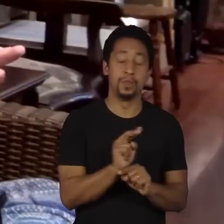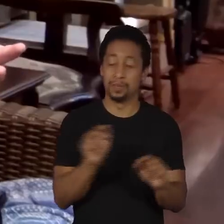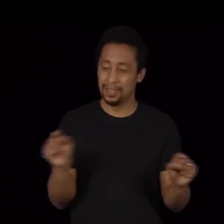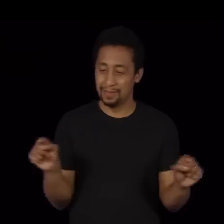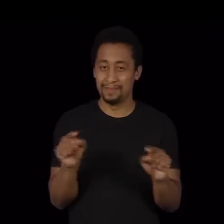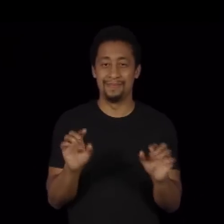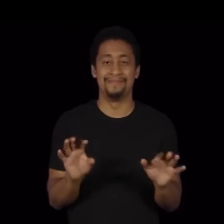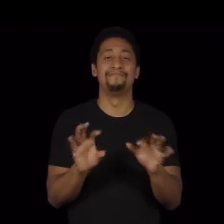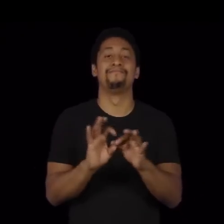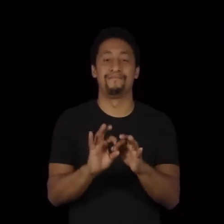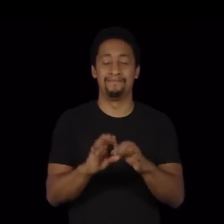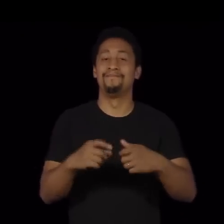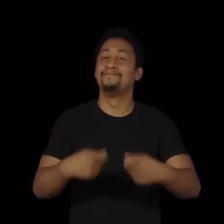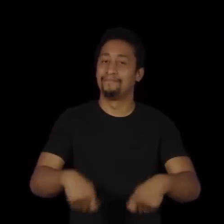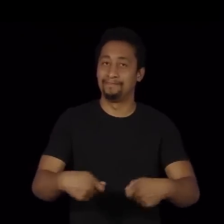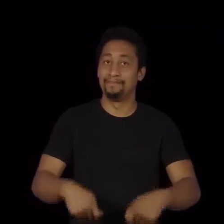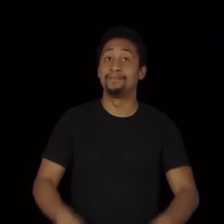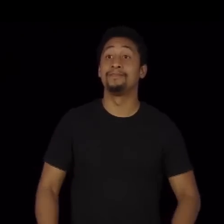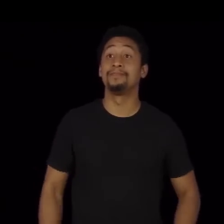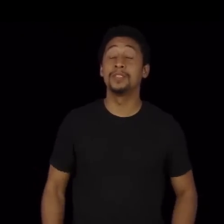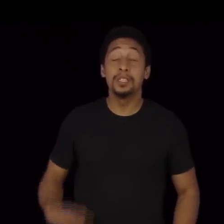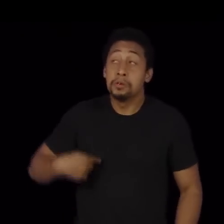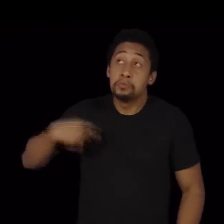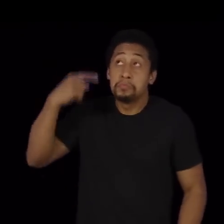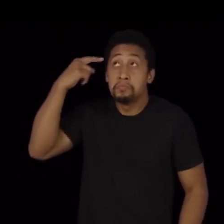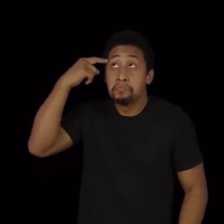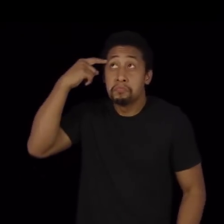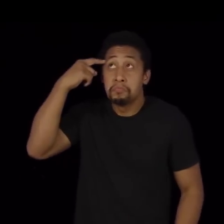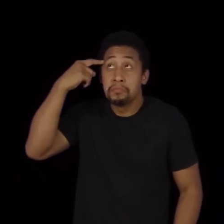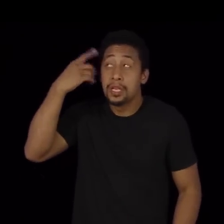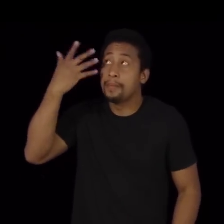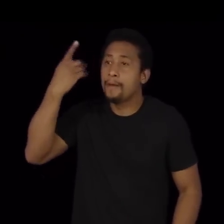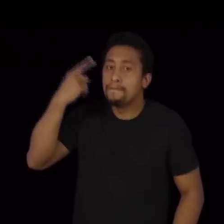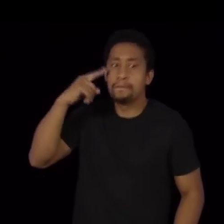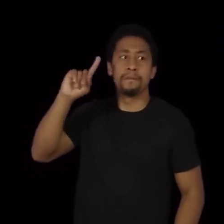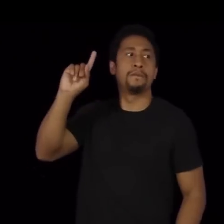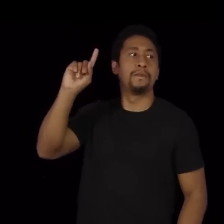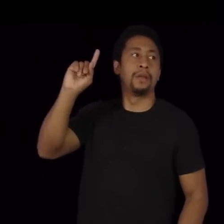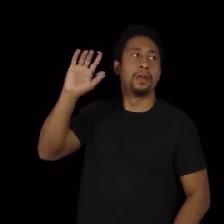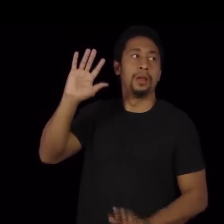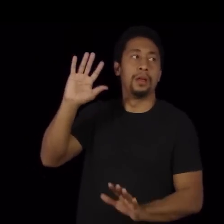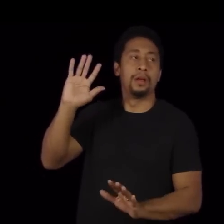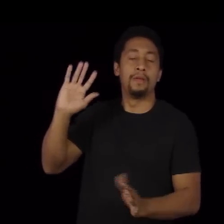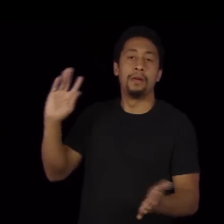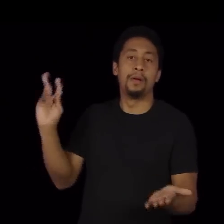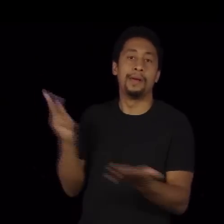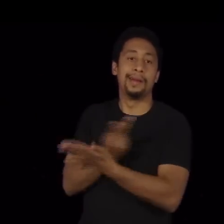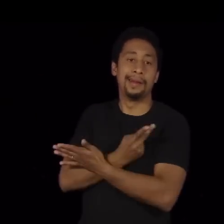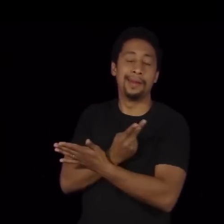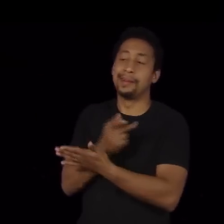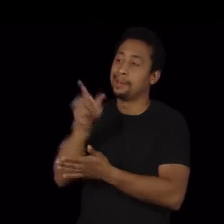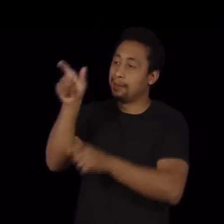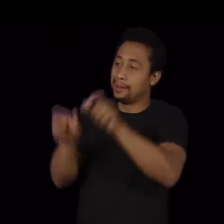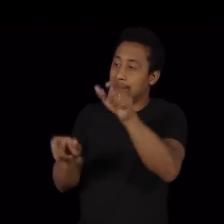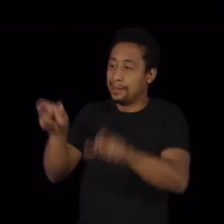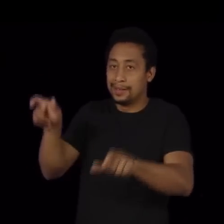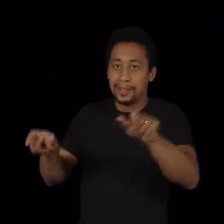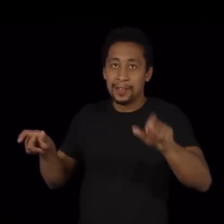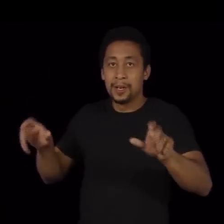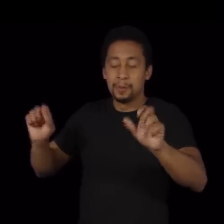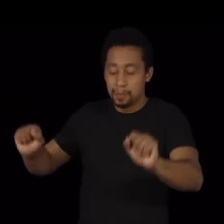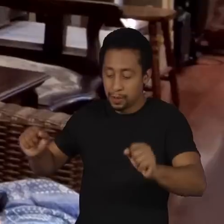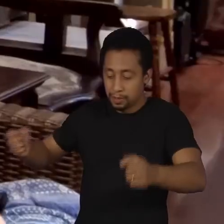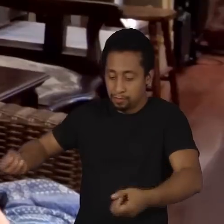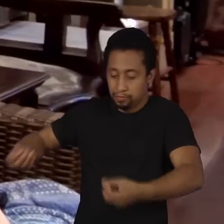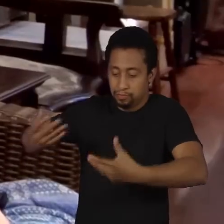outra. Eu vou muito através da minha intuição naquelas personagens que podem me acrescentar enquanto ser humano,